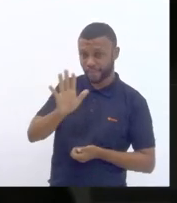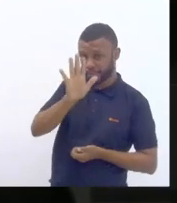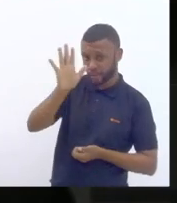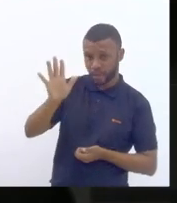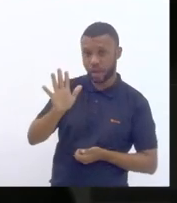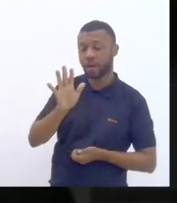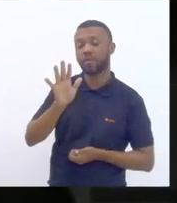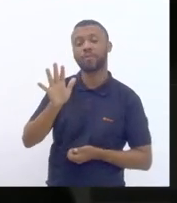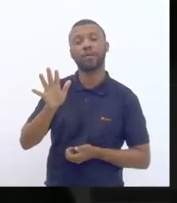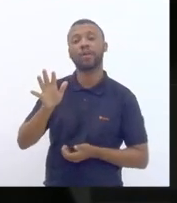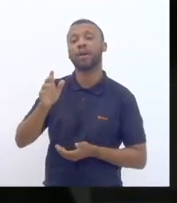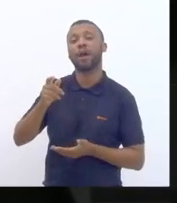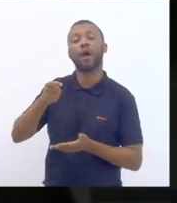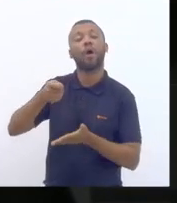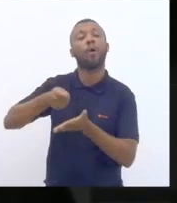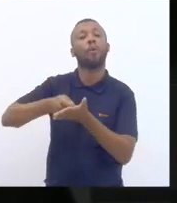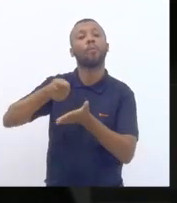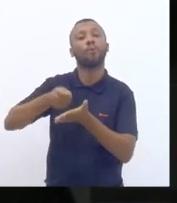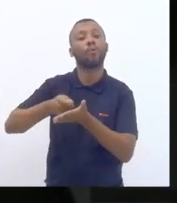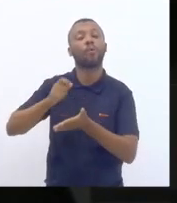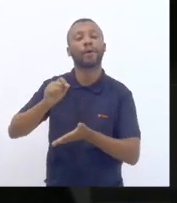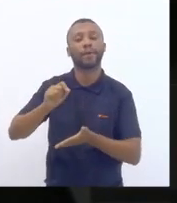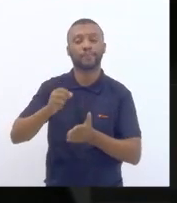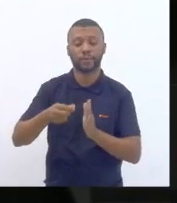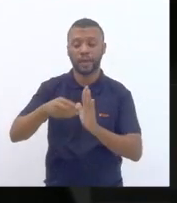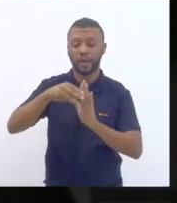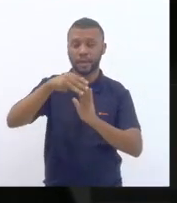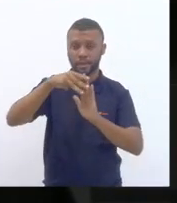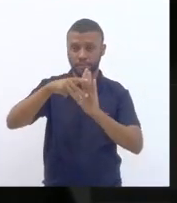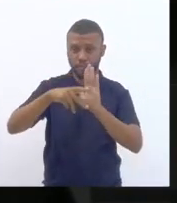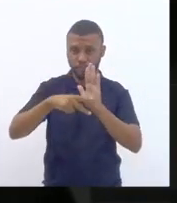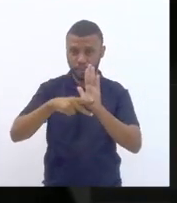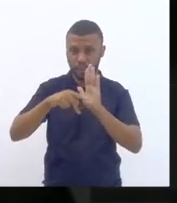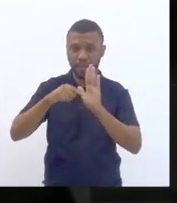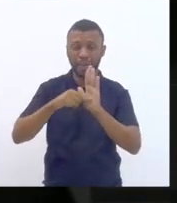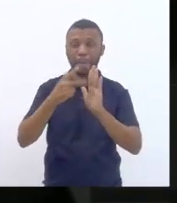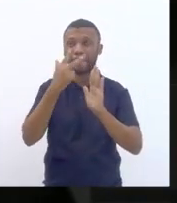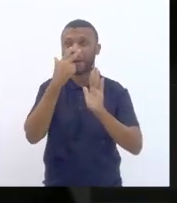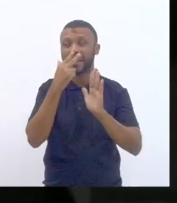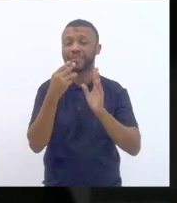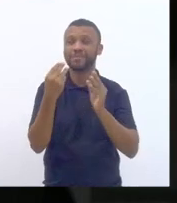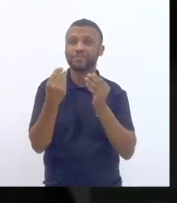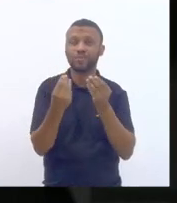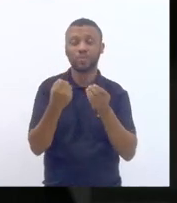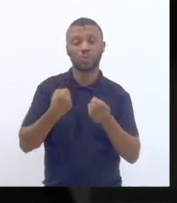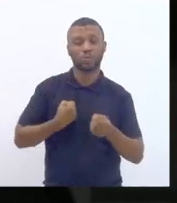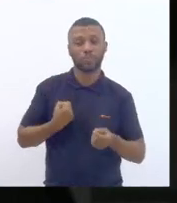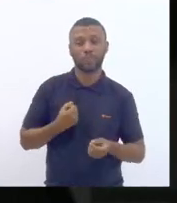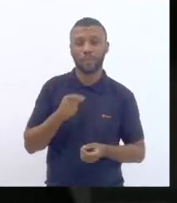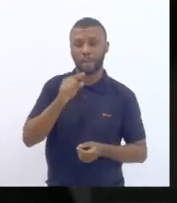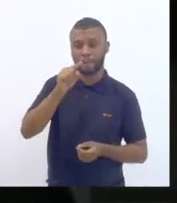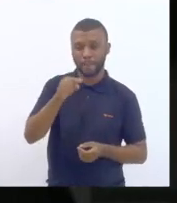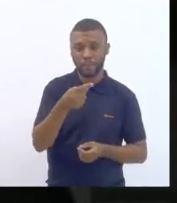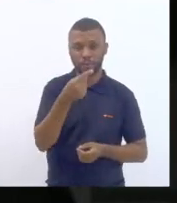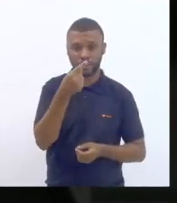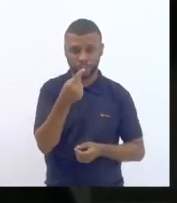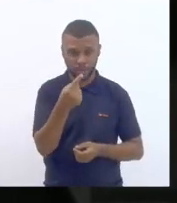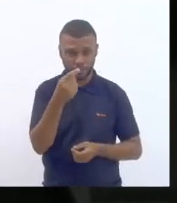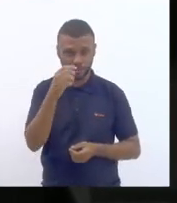instituto eu a medida provisória salva o dia de memória meu 1106d